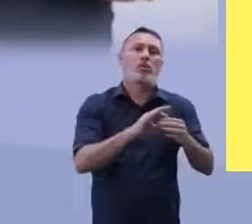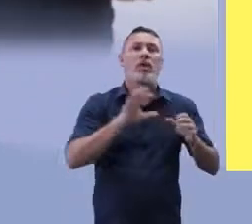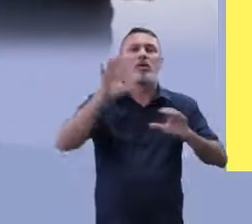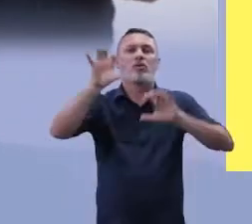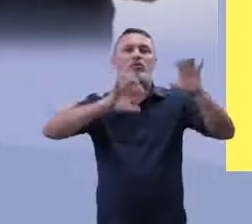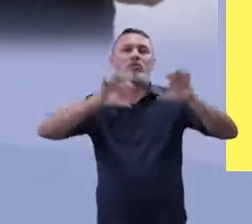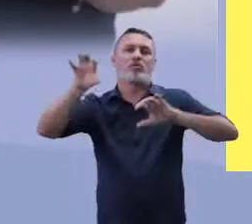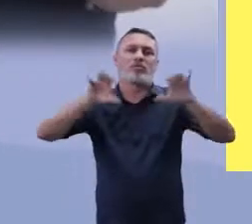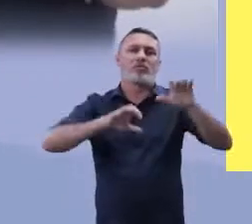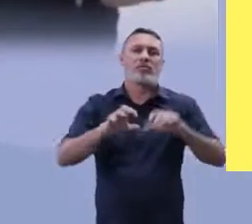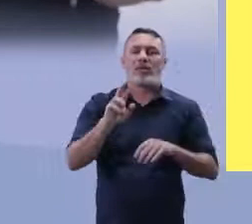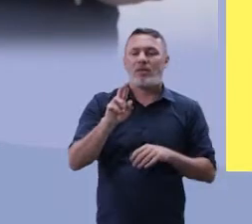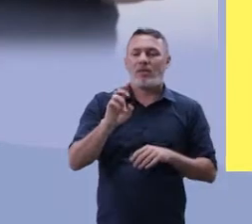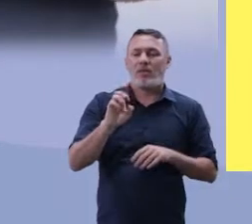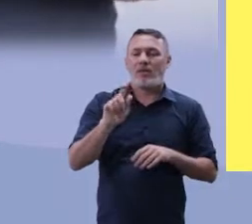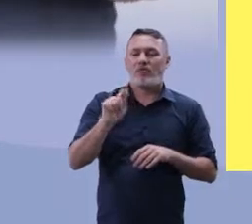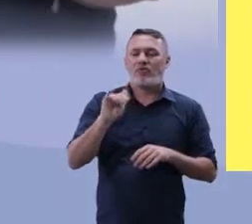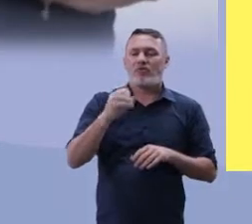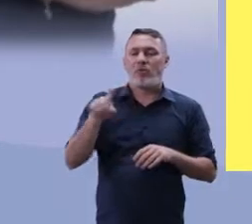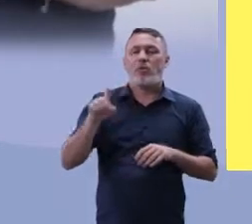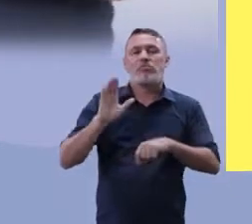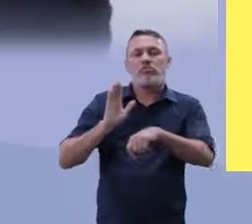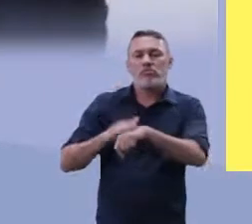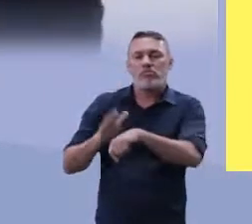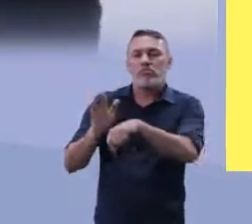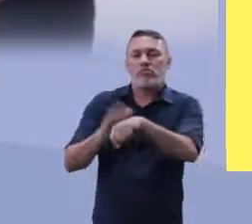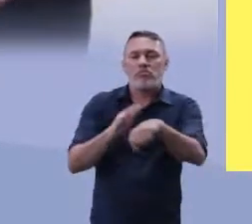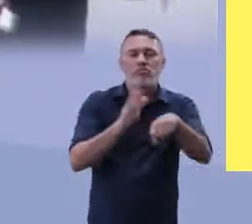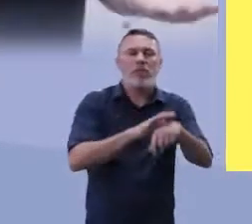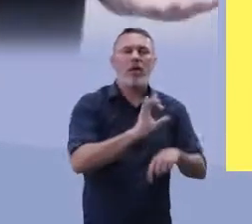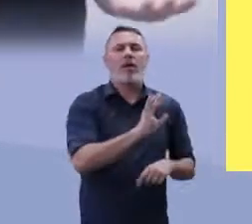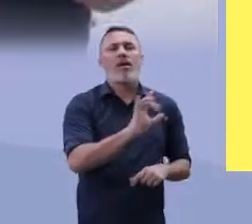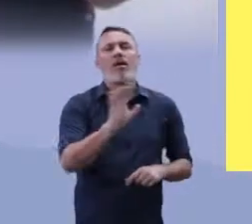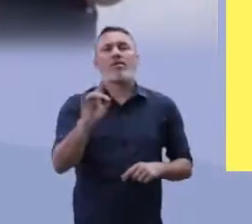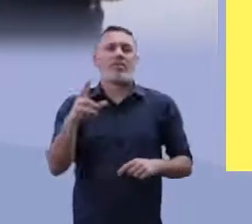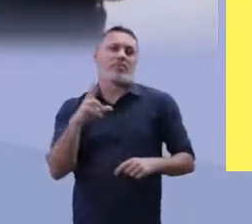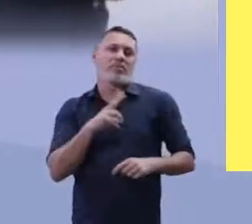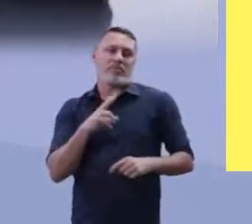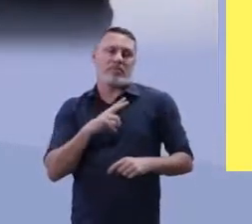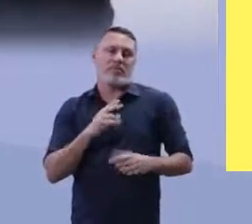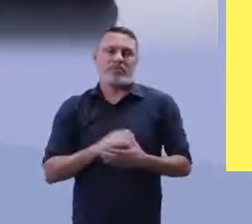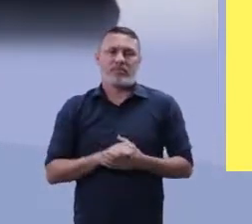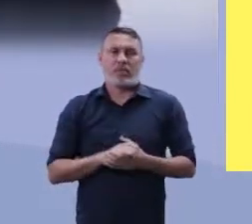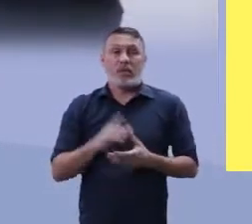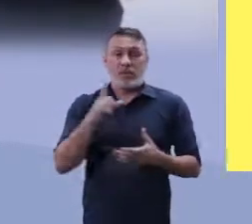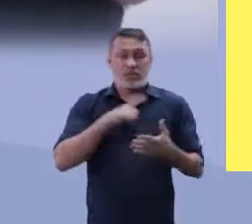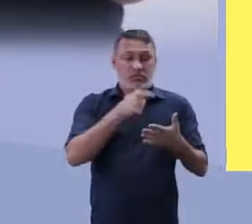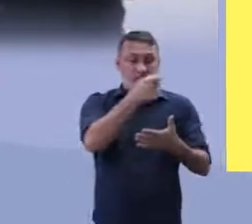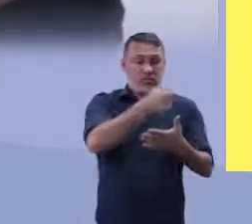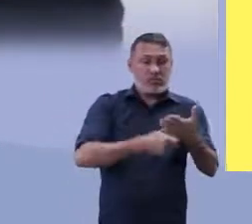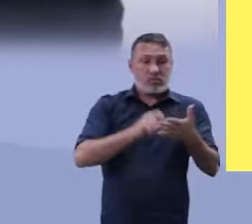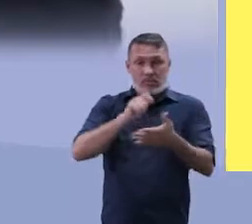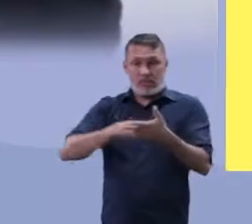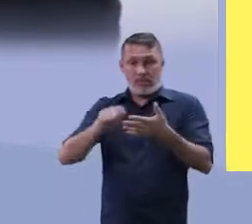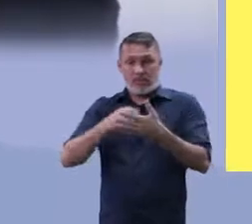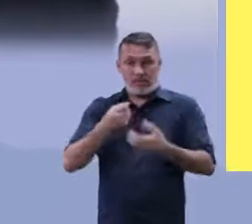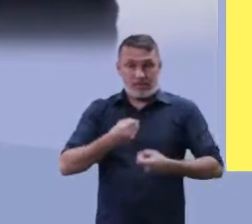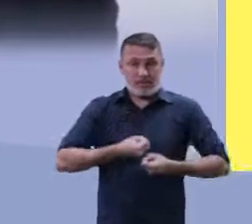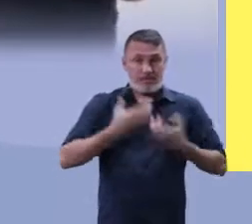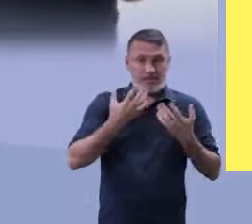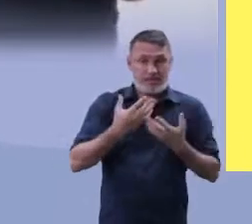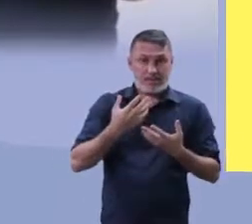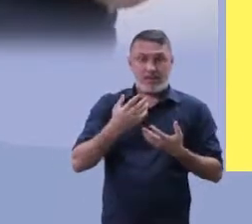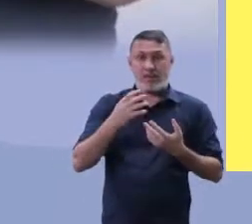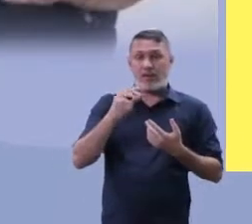regiões. Cada um escreve de uma maneira. E a poesia de Augusto dos Anjos não se assemelhará a nada